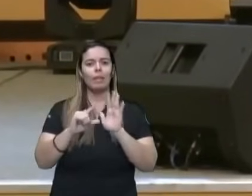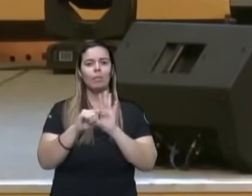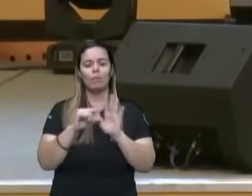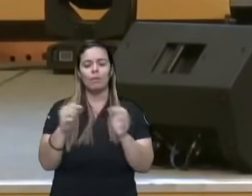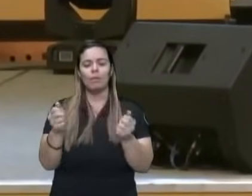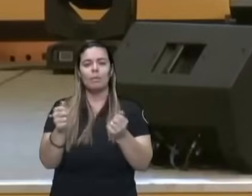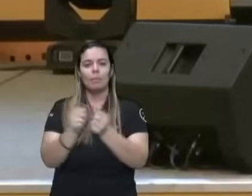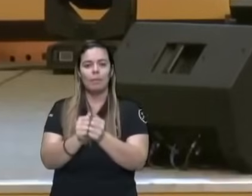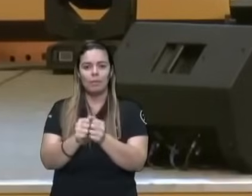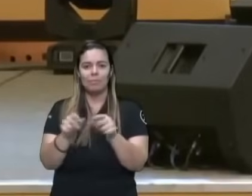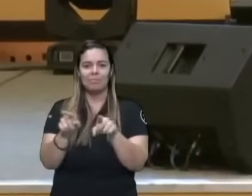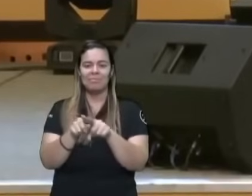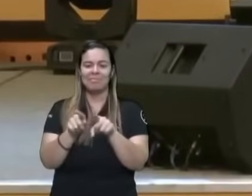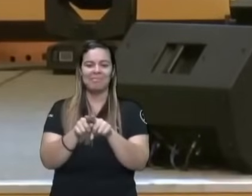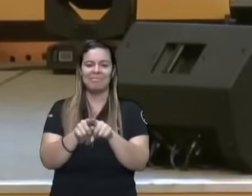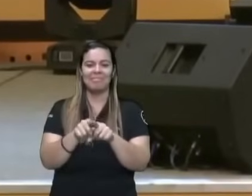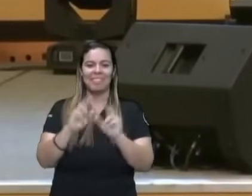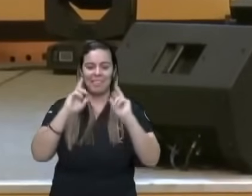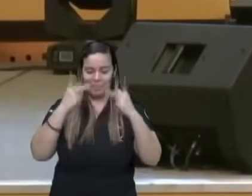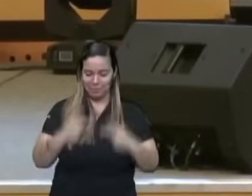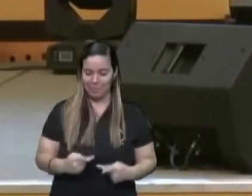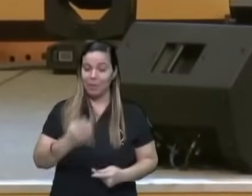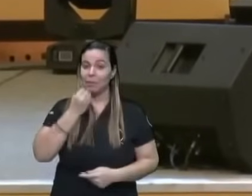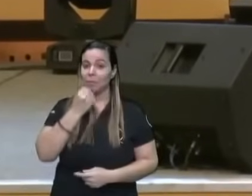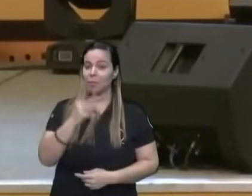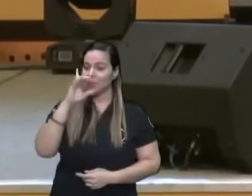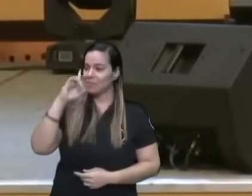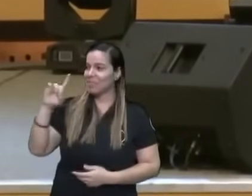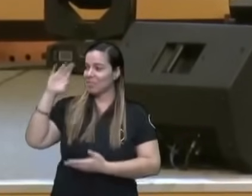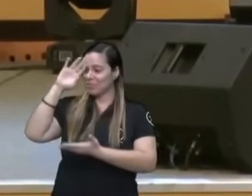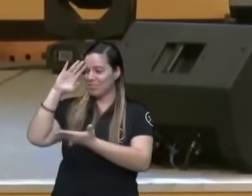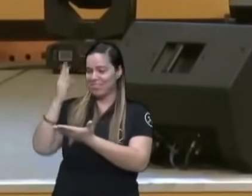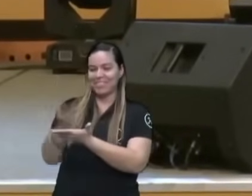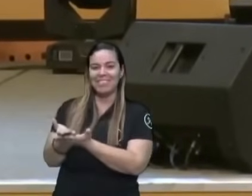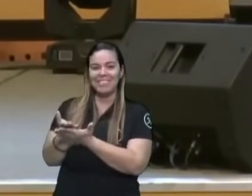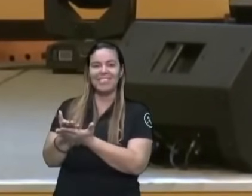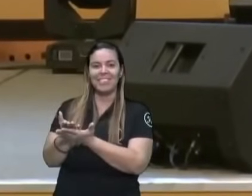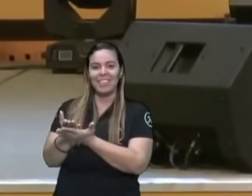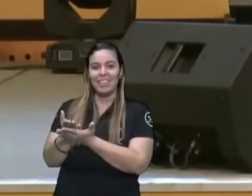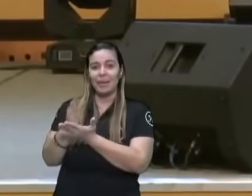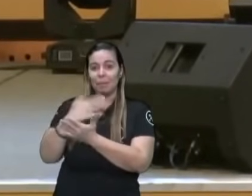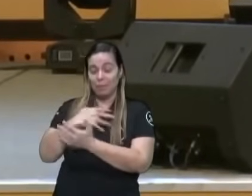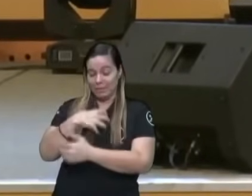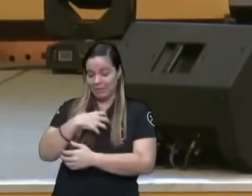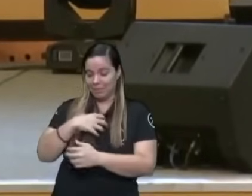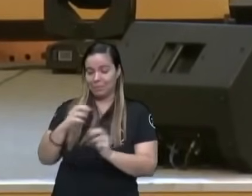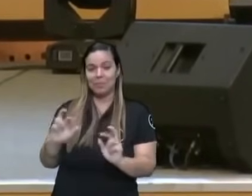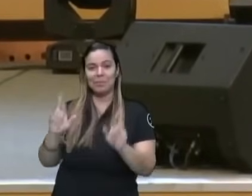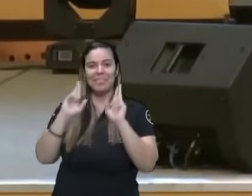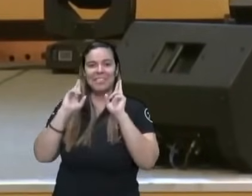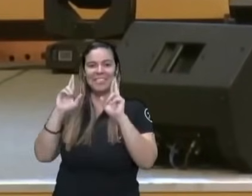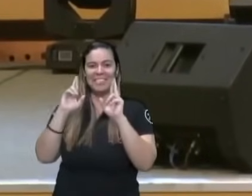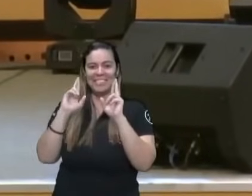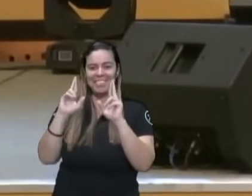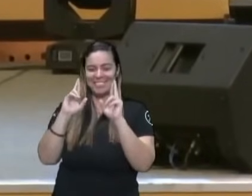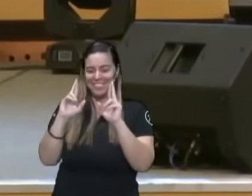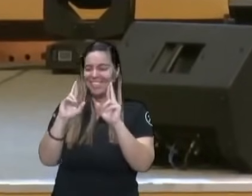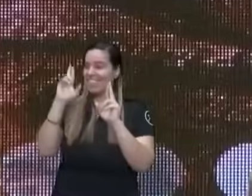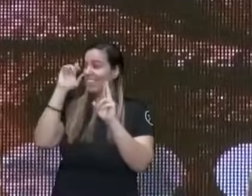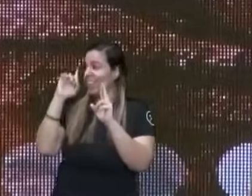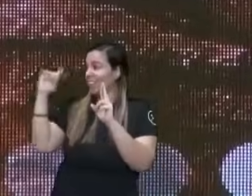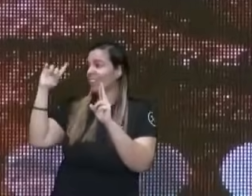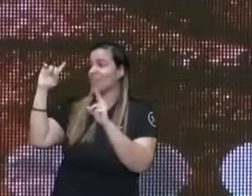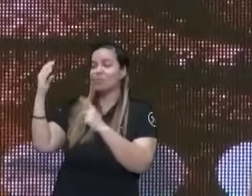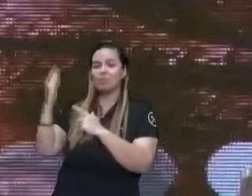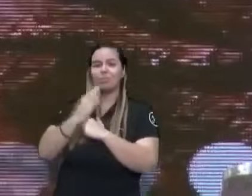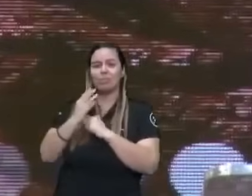outra. Bendito o varão que confia no Senhor e cuja esperança é o Senhor. O